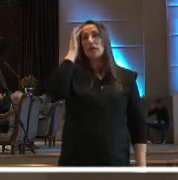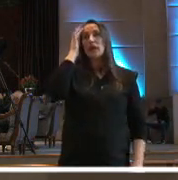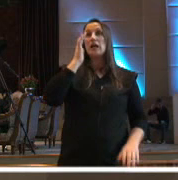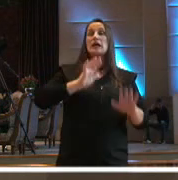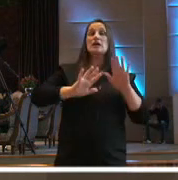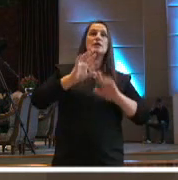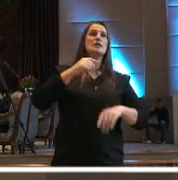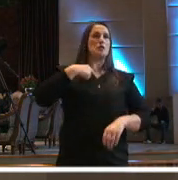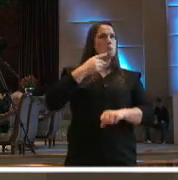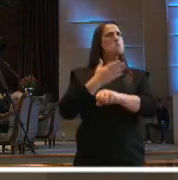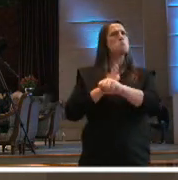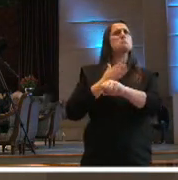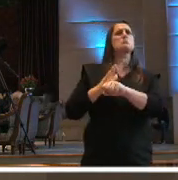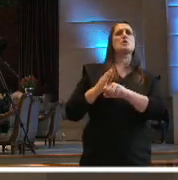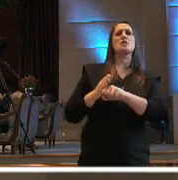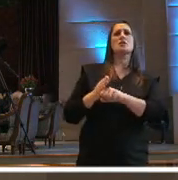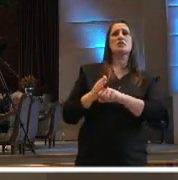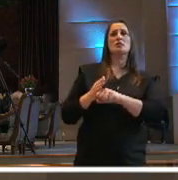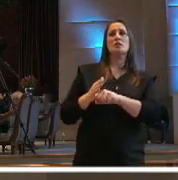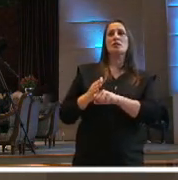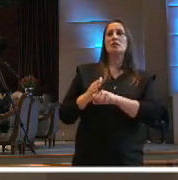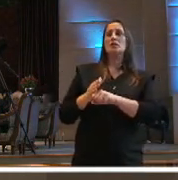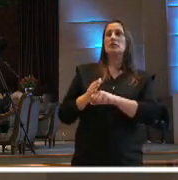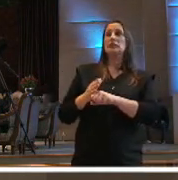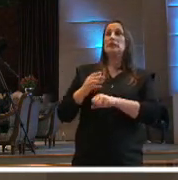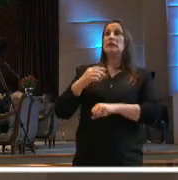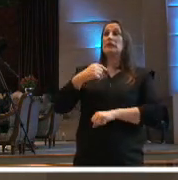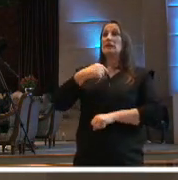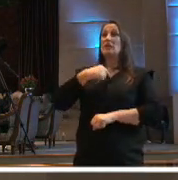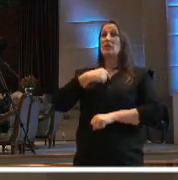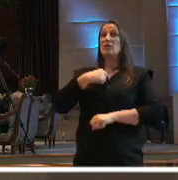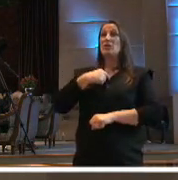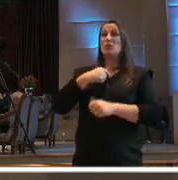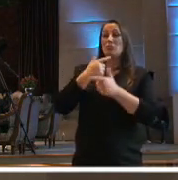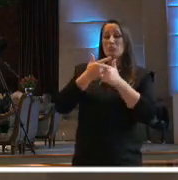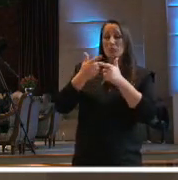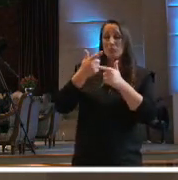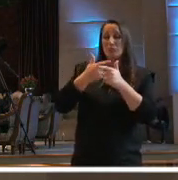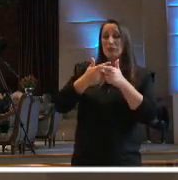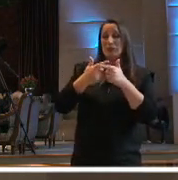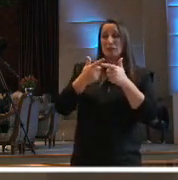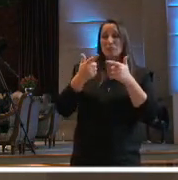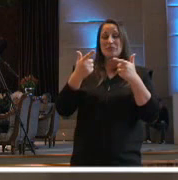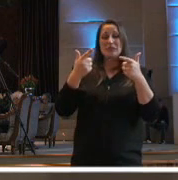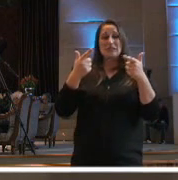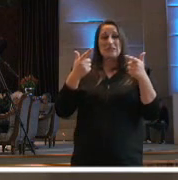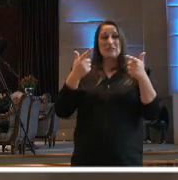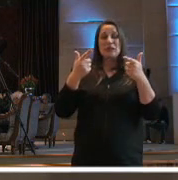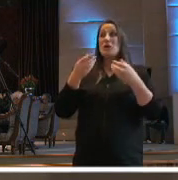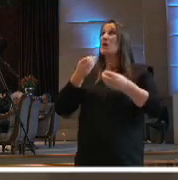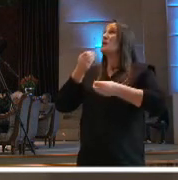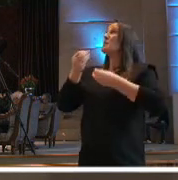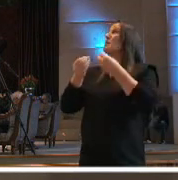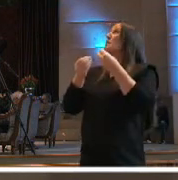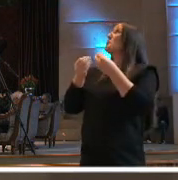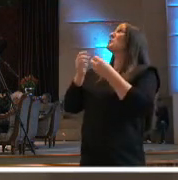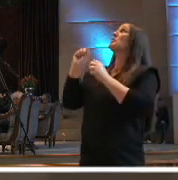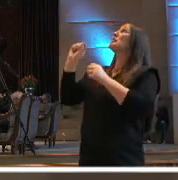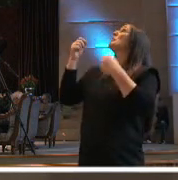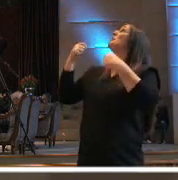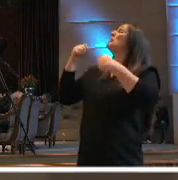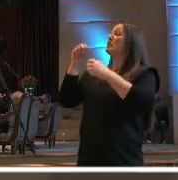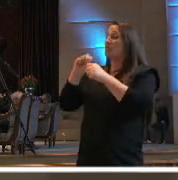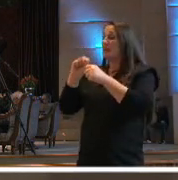muito prático, quando eu estou vivendo umas situações de crise, eu quero saber como, o que eu tenho que fazer, qual é o